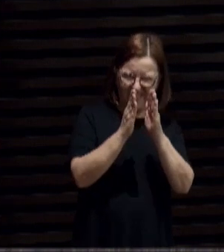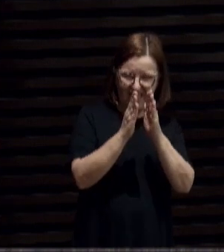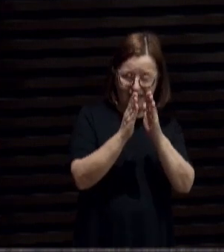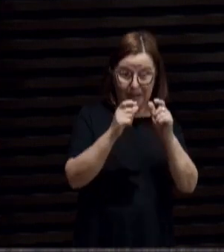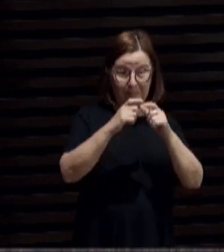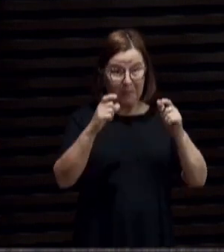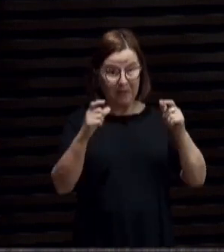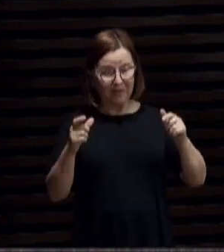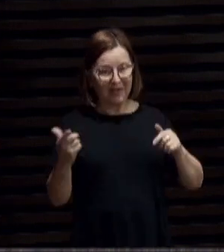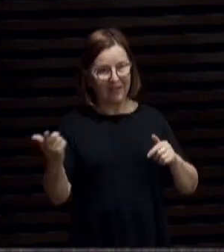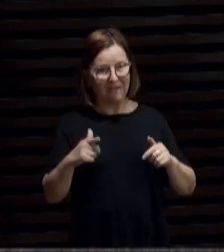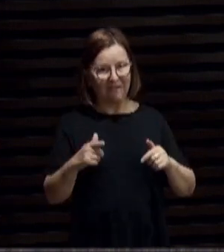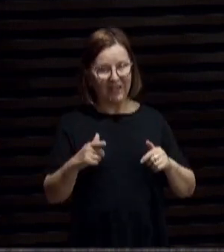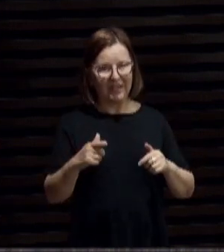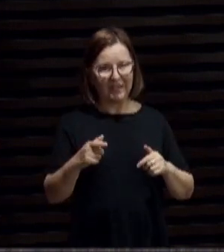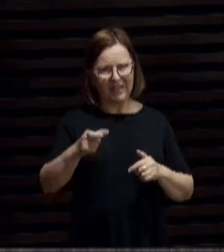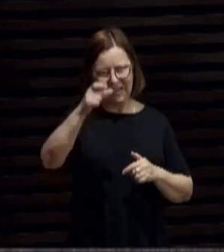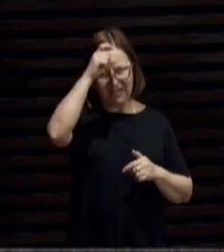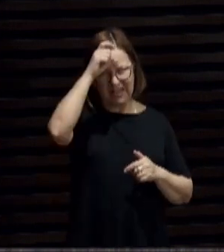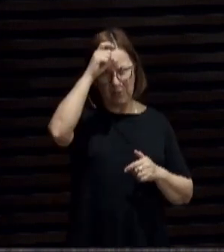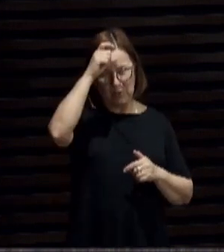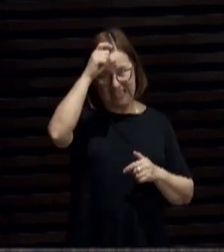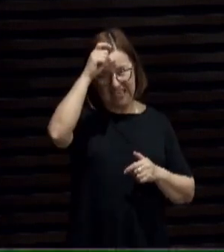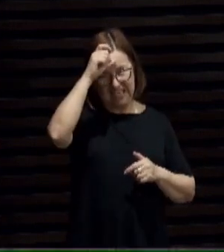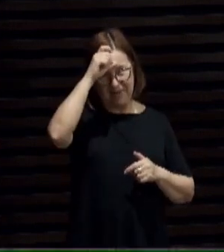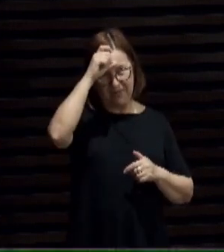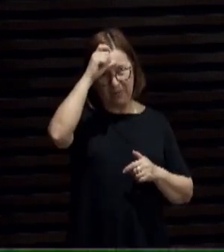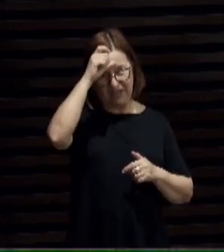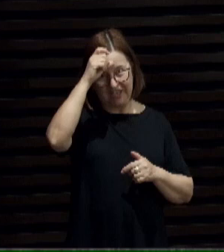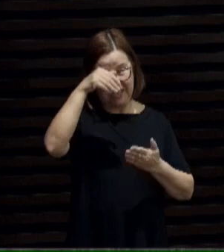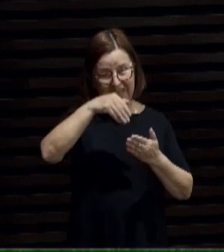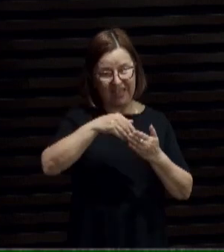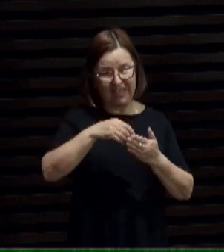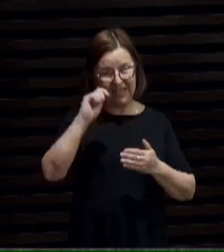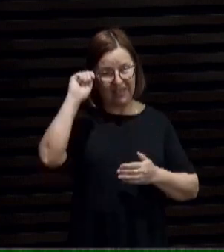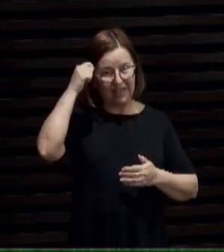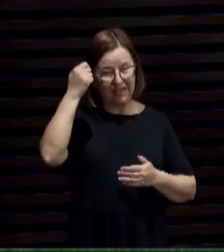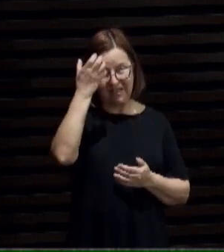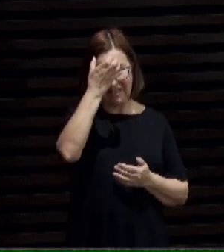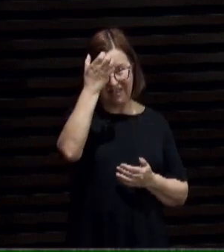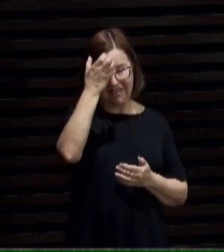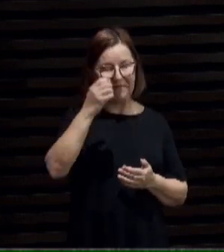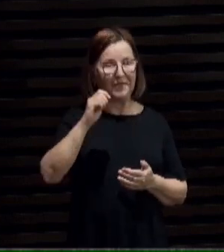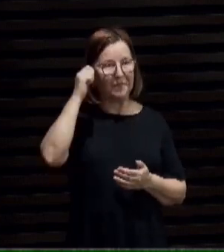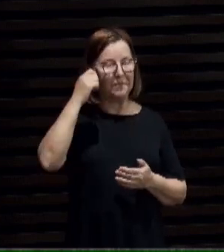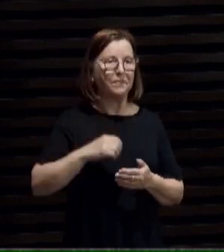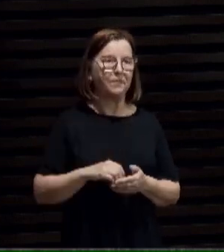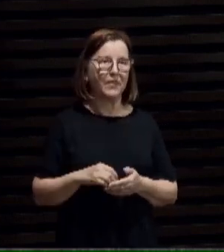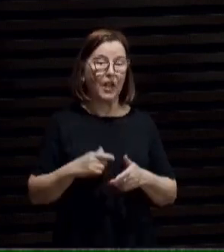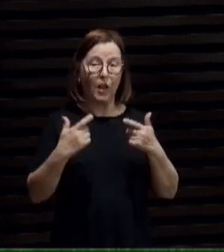da Turquia e que vem e vai até a África. Está dentro de um lugar quente.